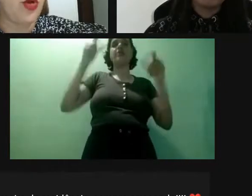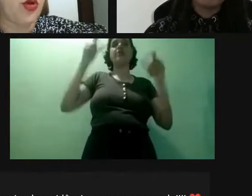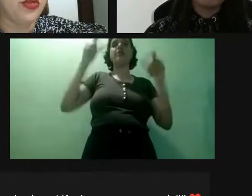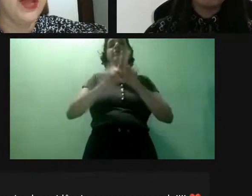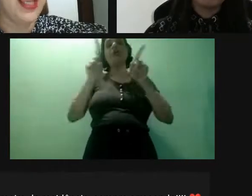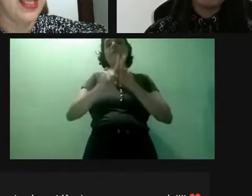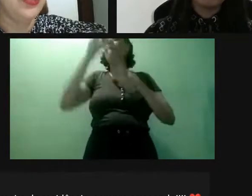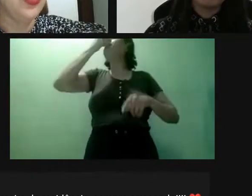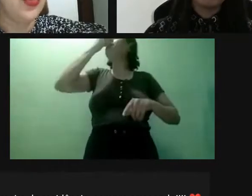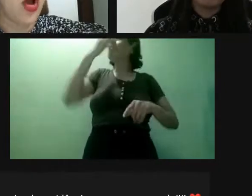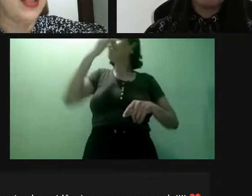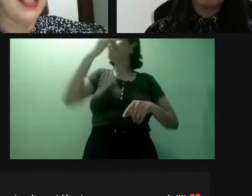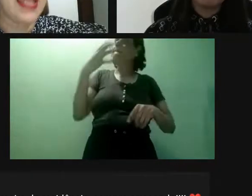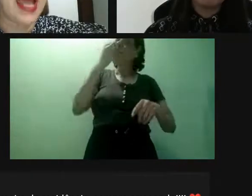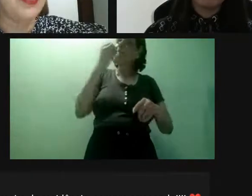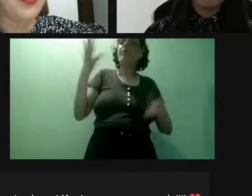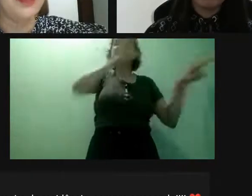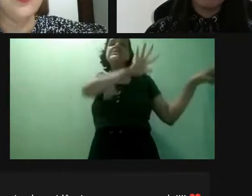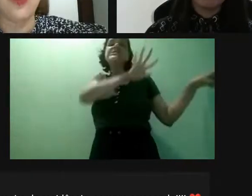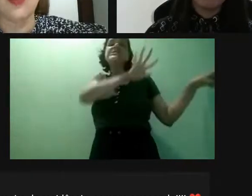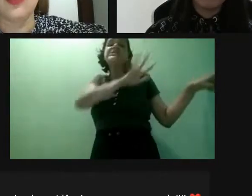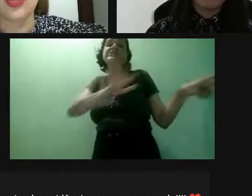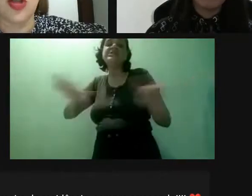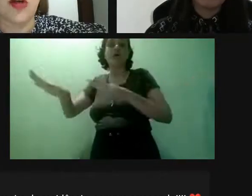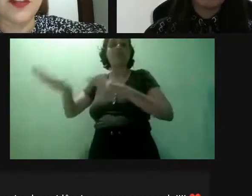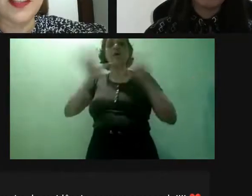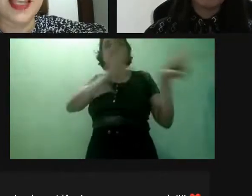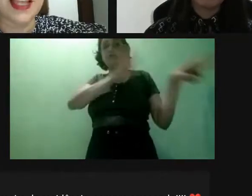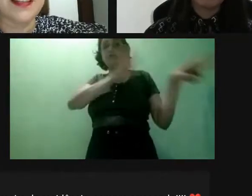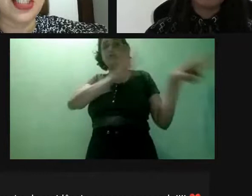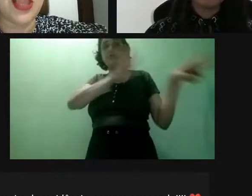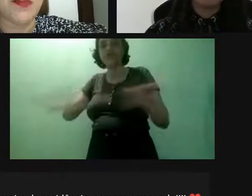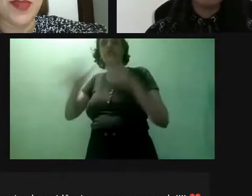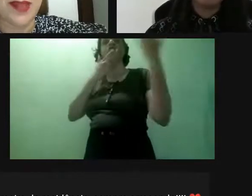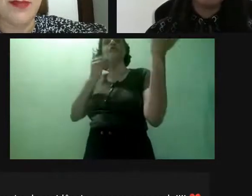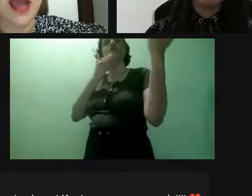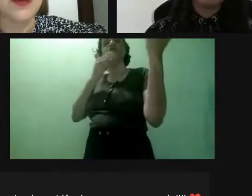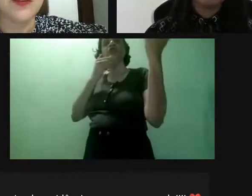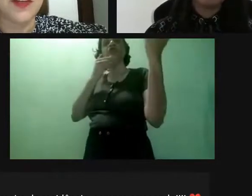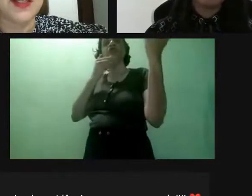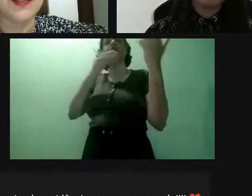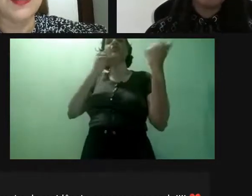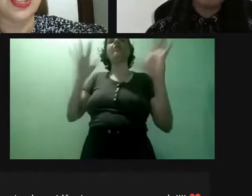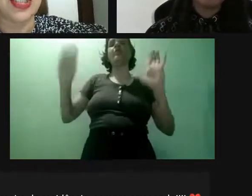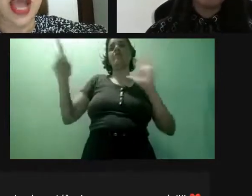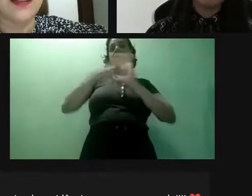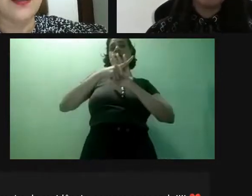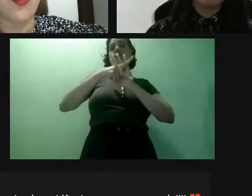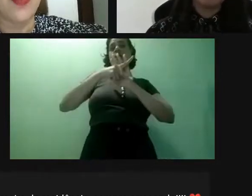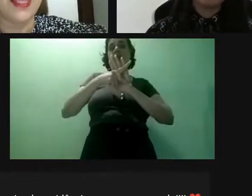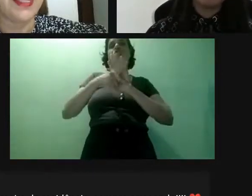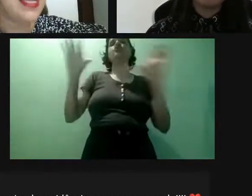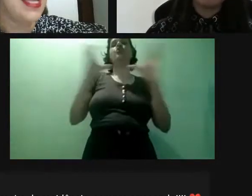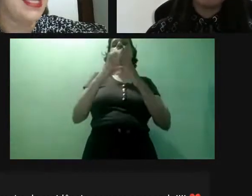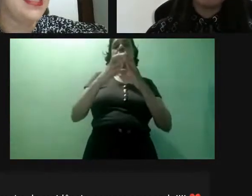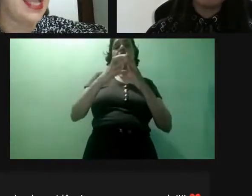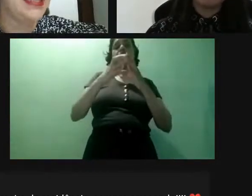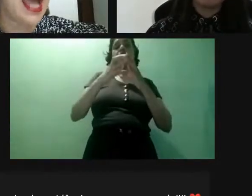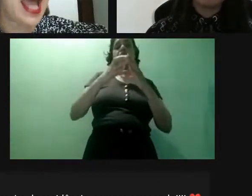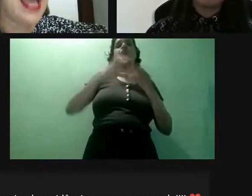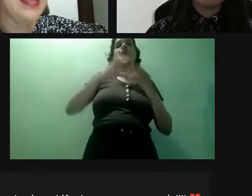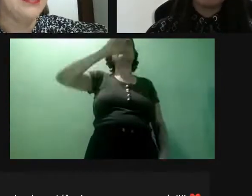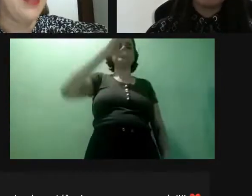muito bom, né? Tudo coordenado pelos nossos jovens aí da CGIP, Marcos França, Jackson Almeida